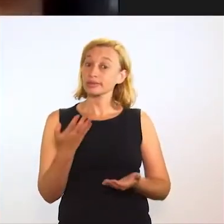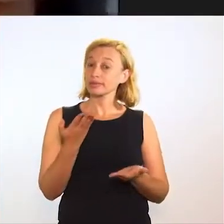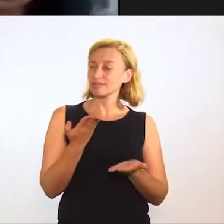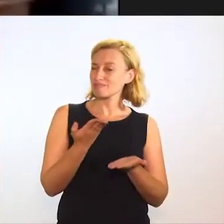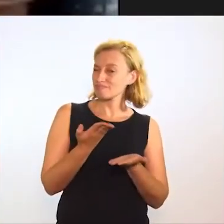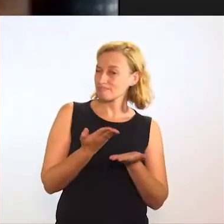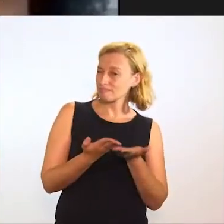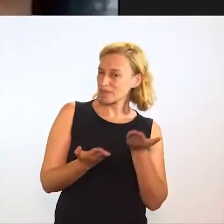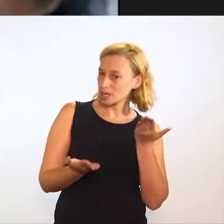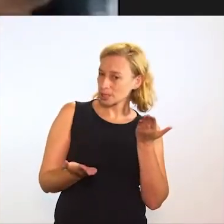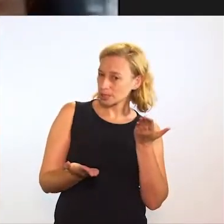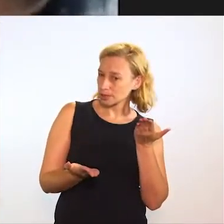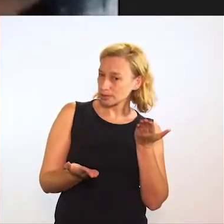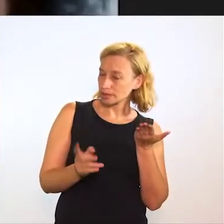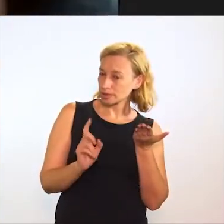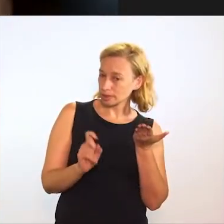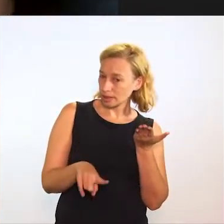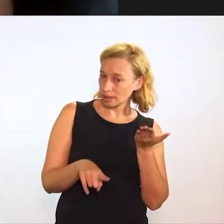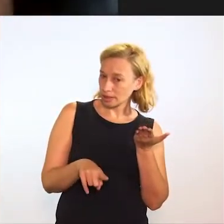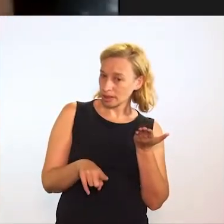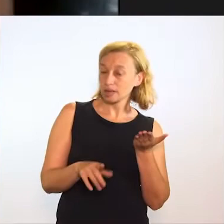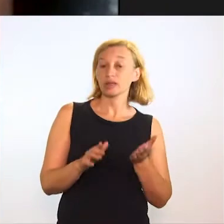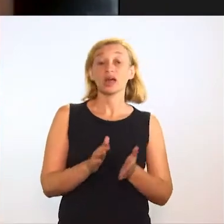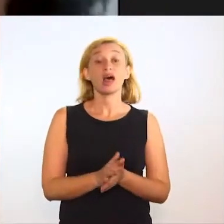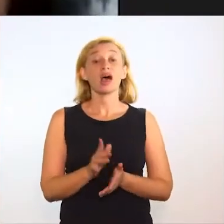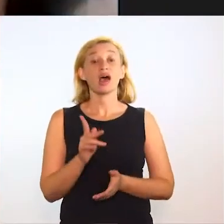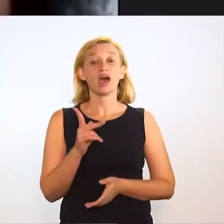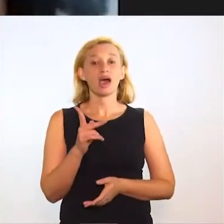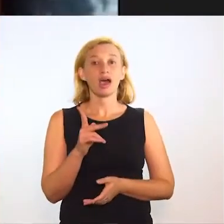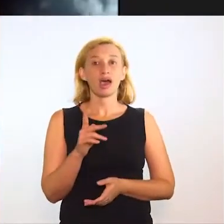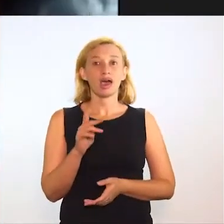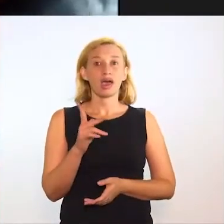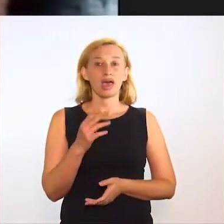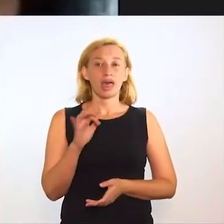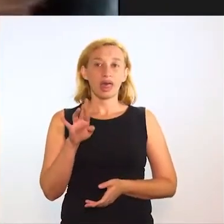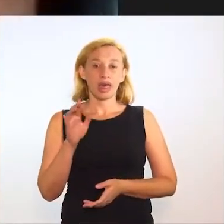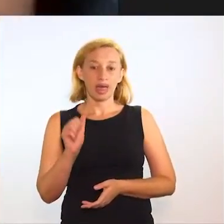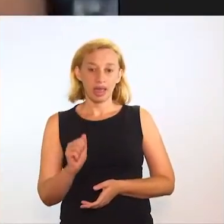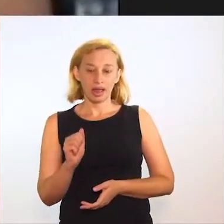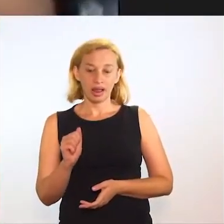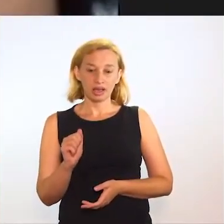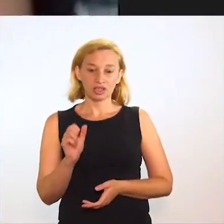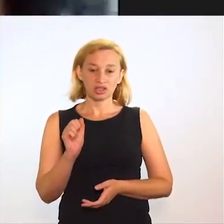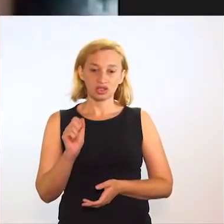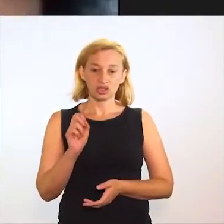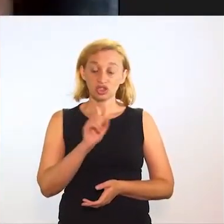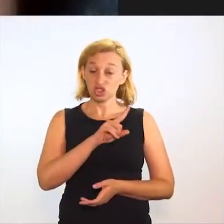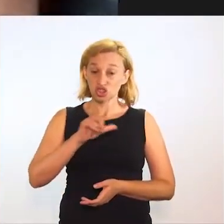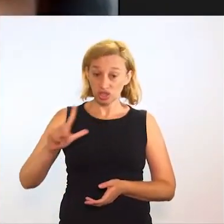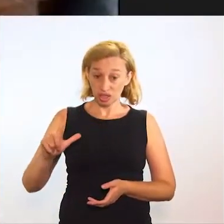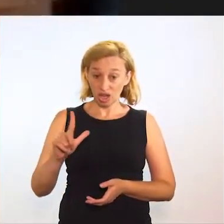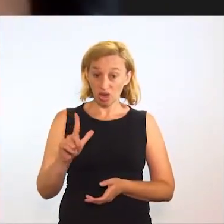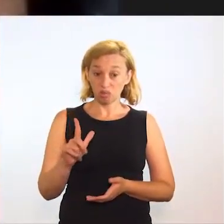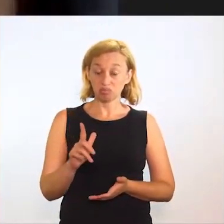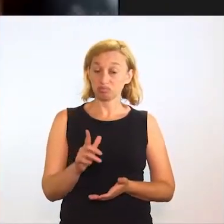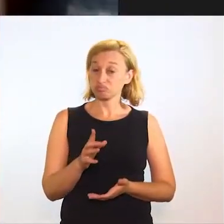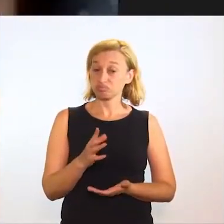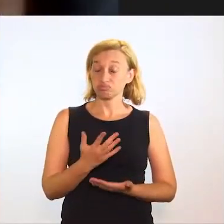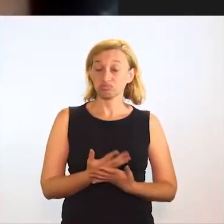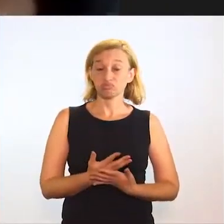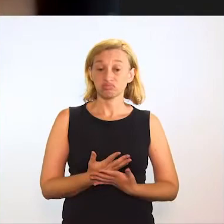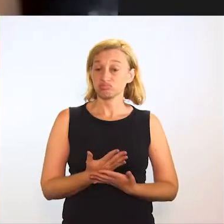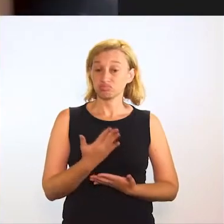que estava meio perdidinha, né? Nos trouxe a era digital, que estava rolando, mas a gente não dava